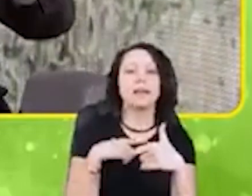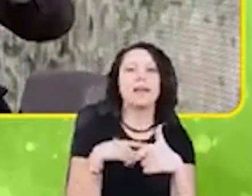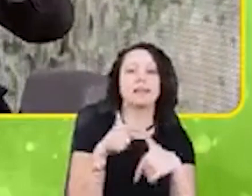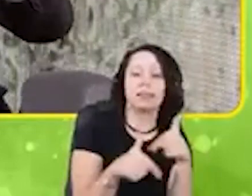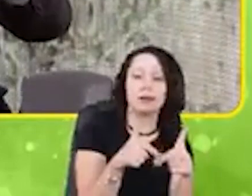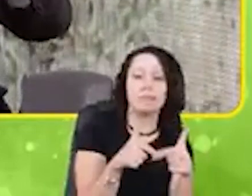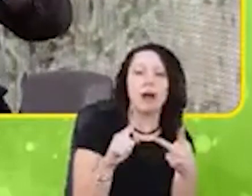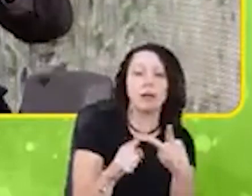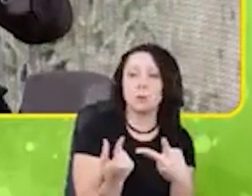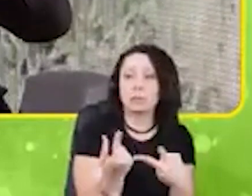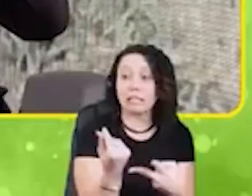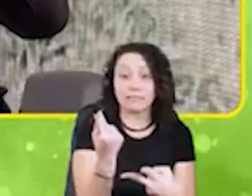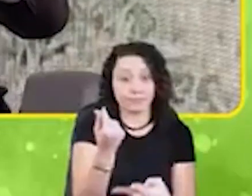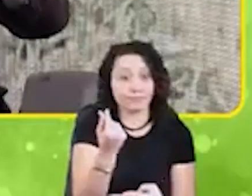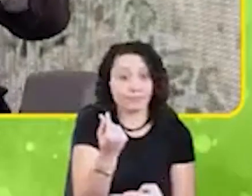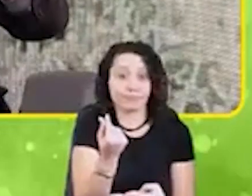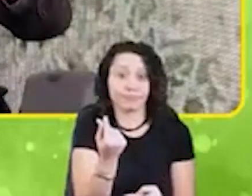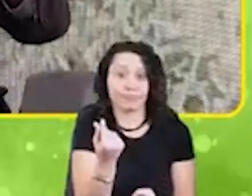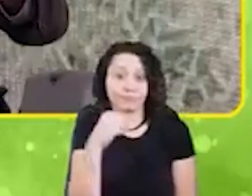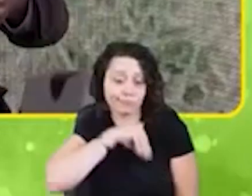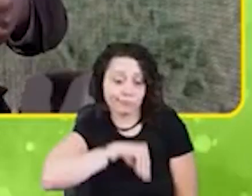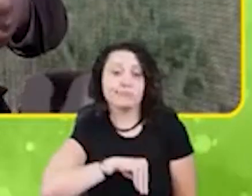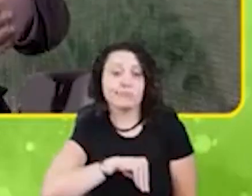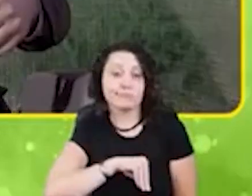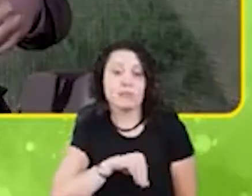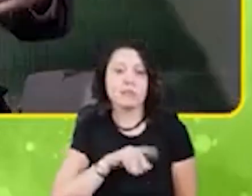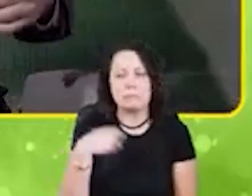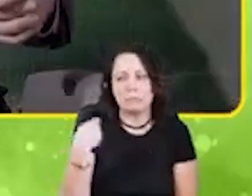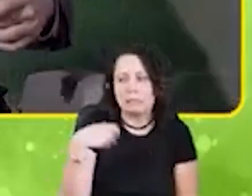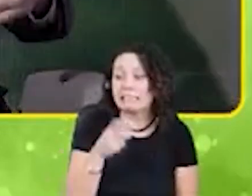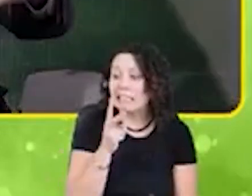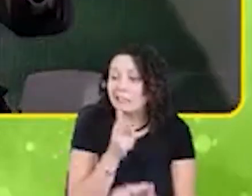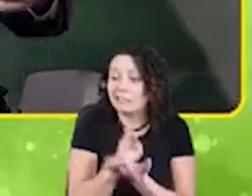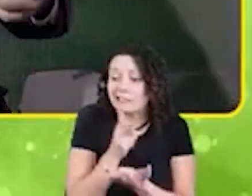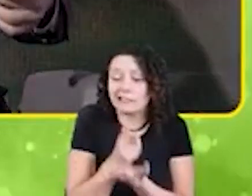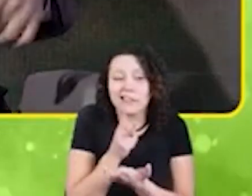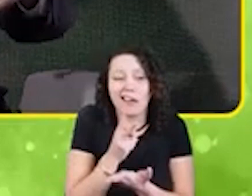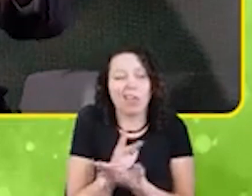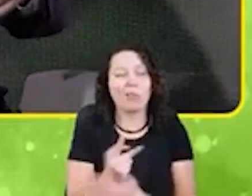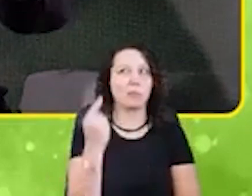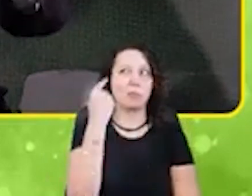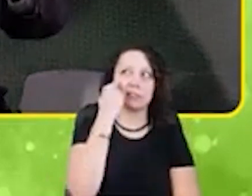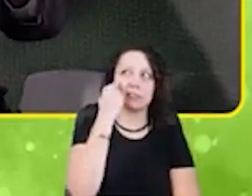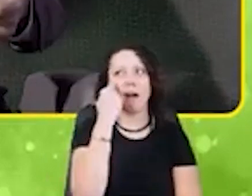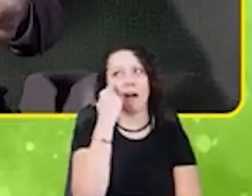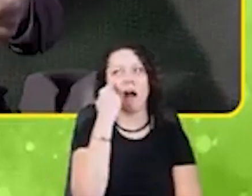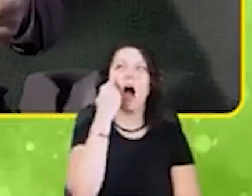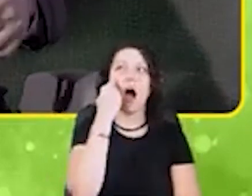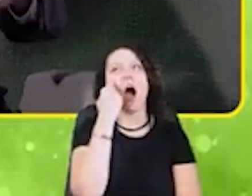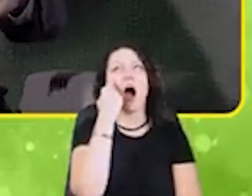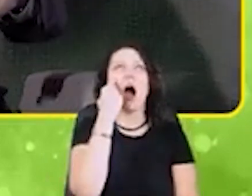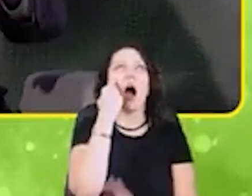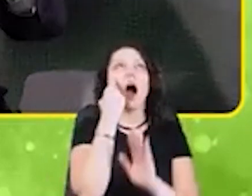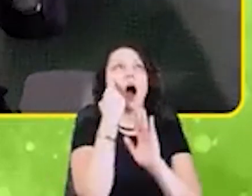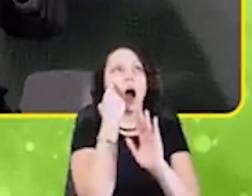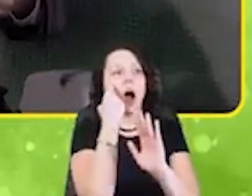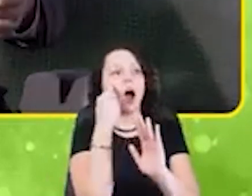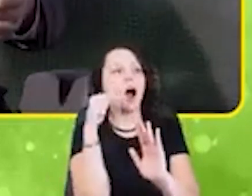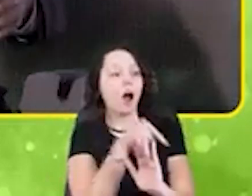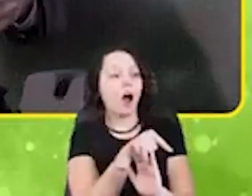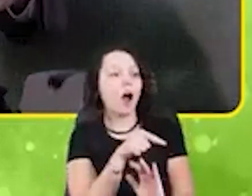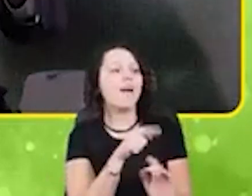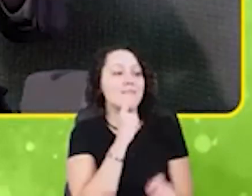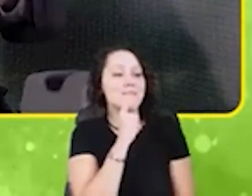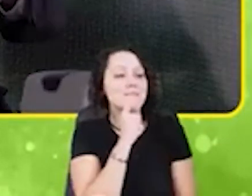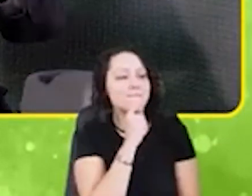né a gente tem que sempre sempre caminhar Nas questões ambientais incluindo as pessoas ninguém pode ficar para trás todo mundo tem que